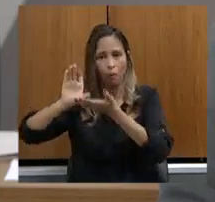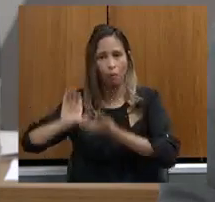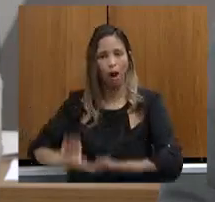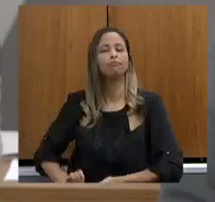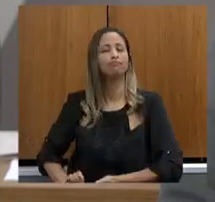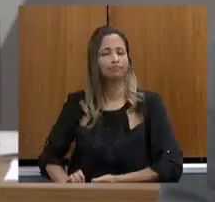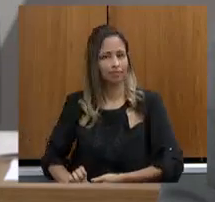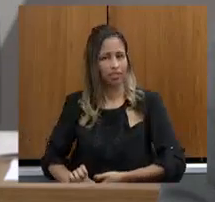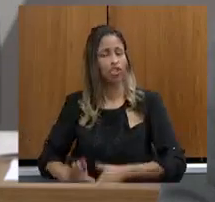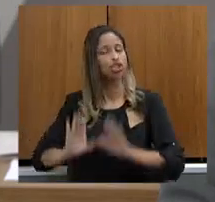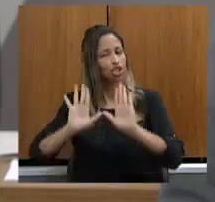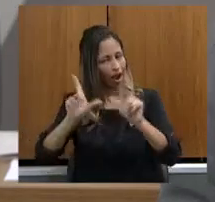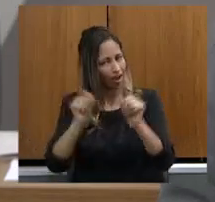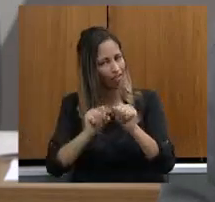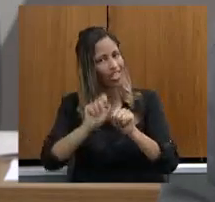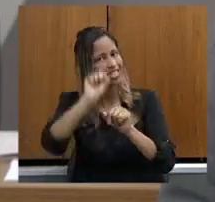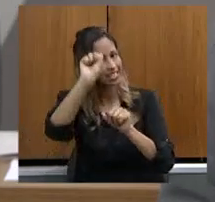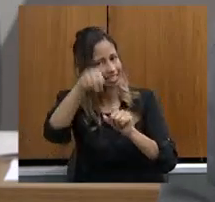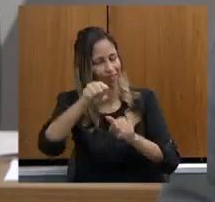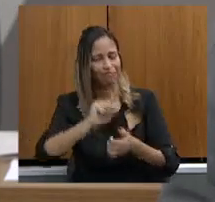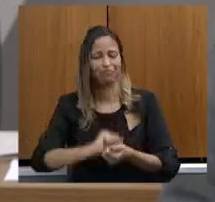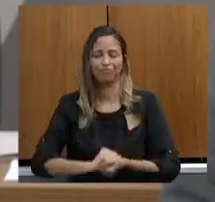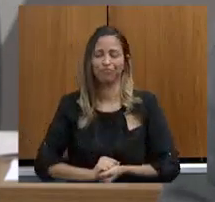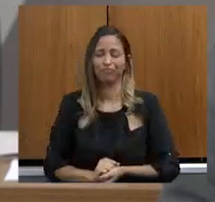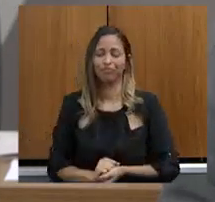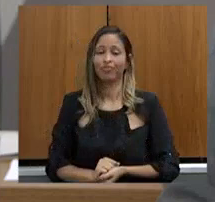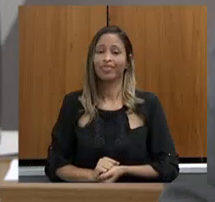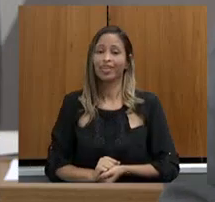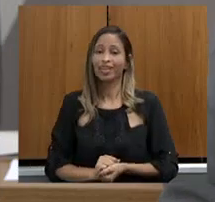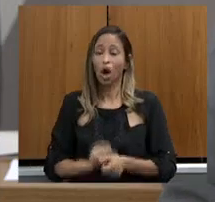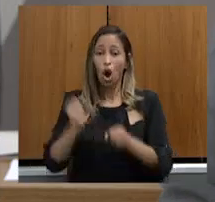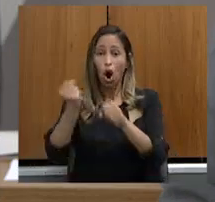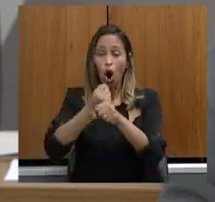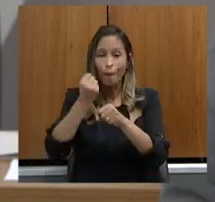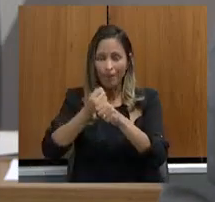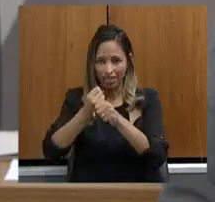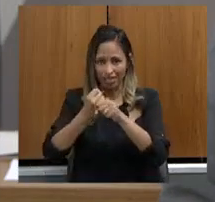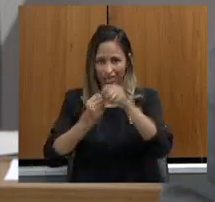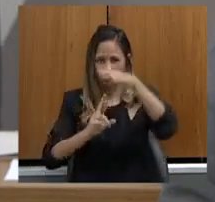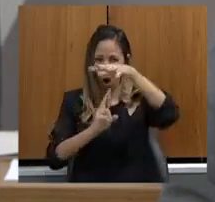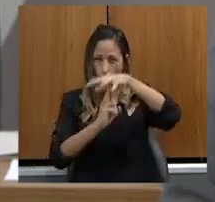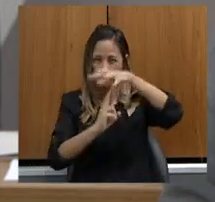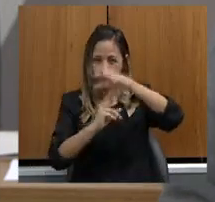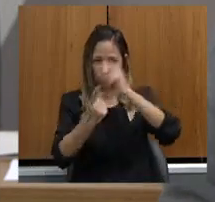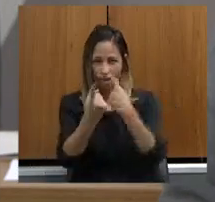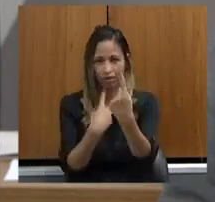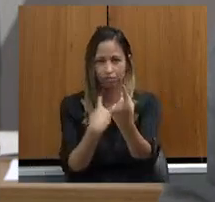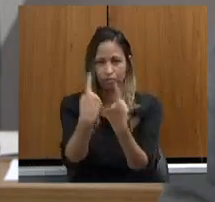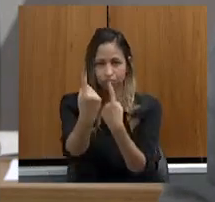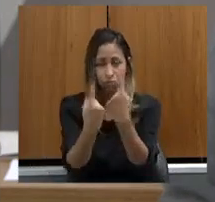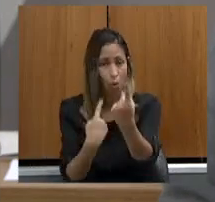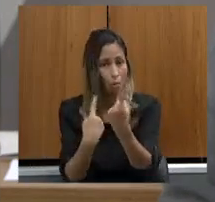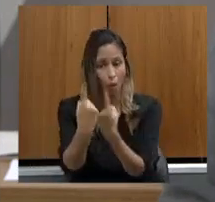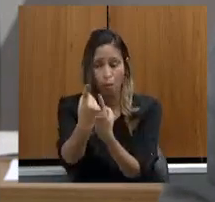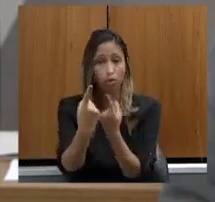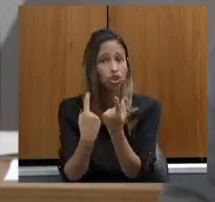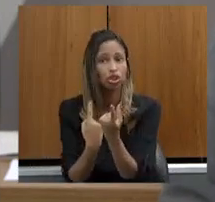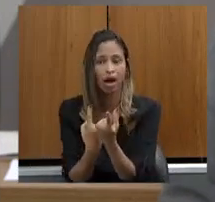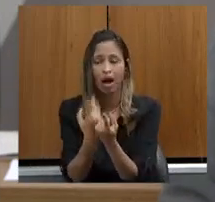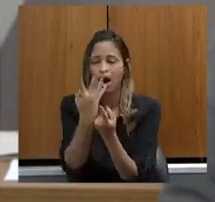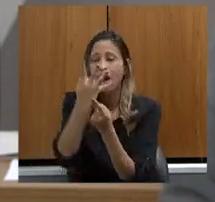muito foi feito só de obras rodoviários por exemplo nós já temos 40 trechos com obras em